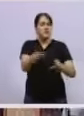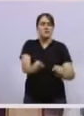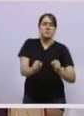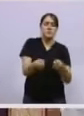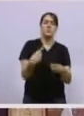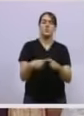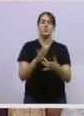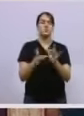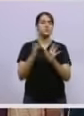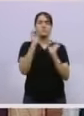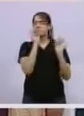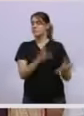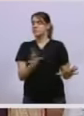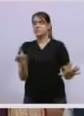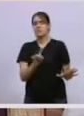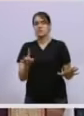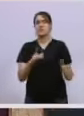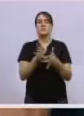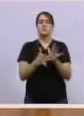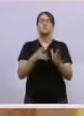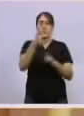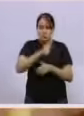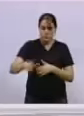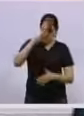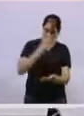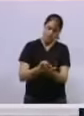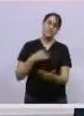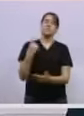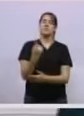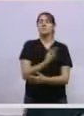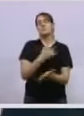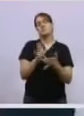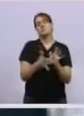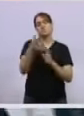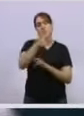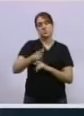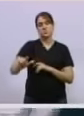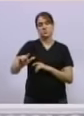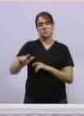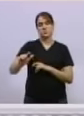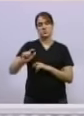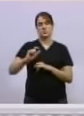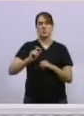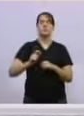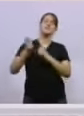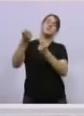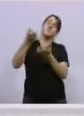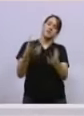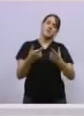não desistiu de nós, o Senhor continua acreditando em nós, o Senhor ainda continua oferecendo o pano da